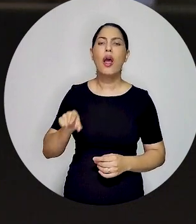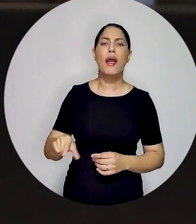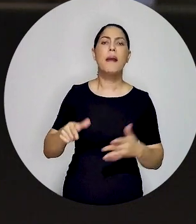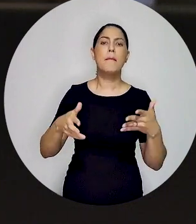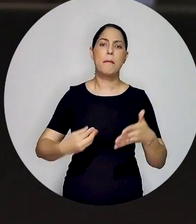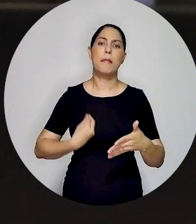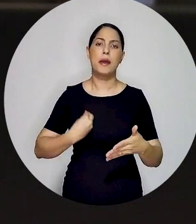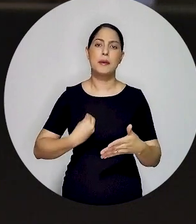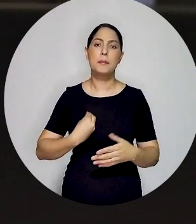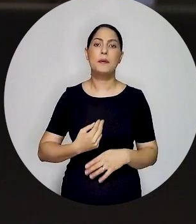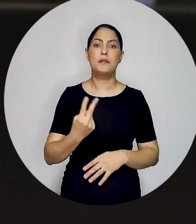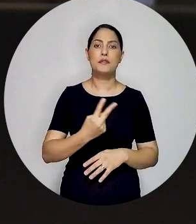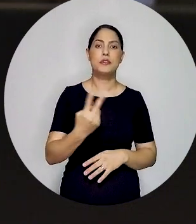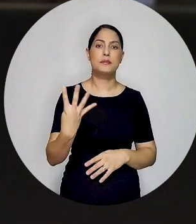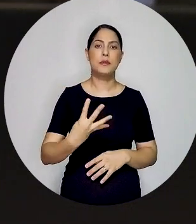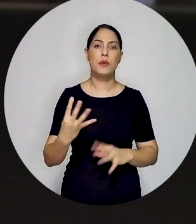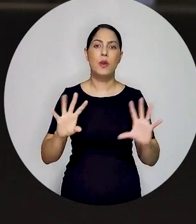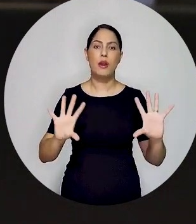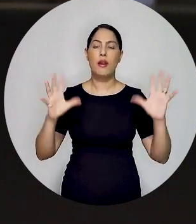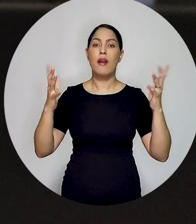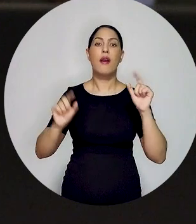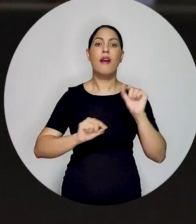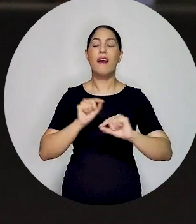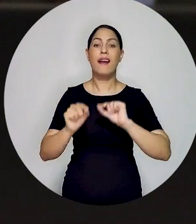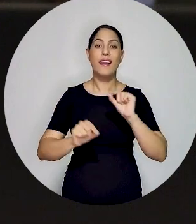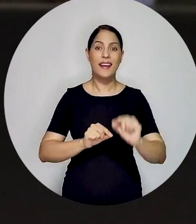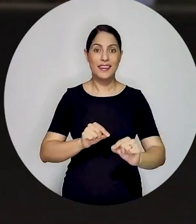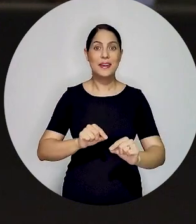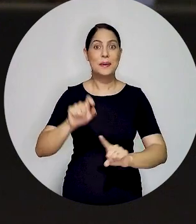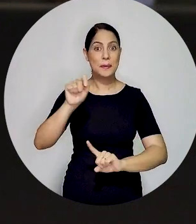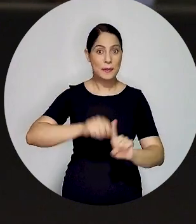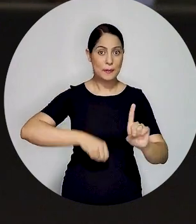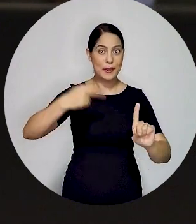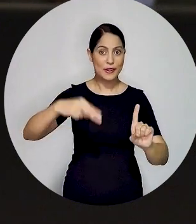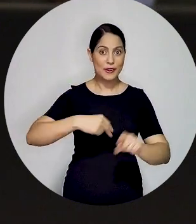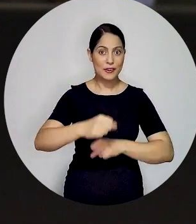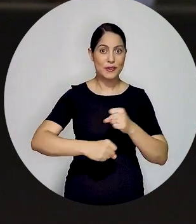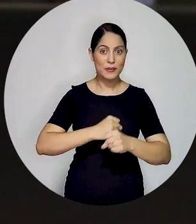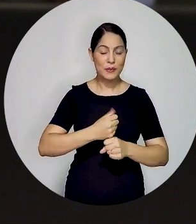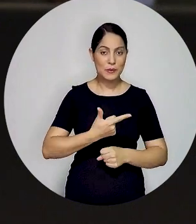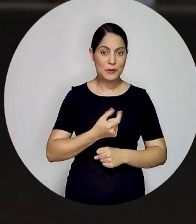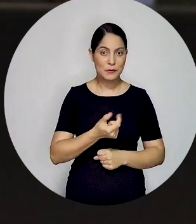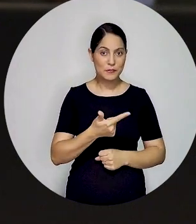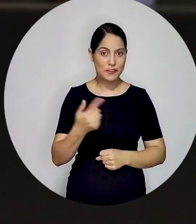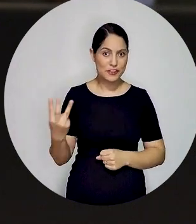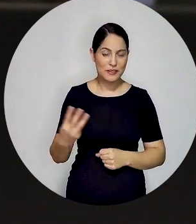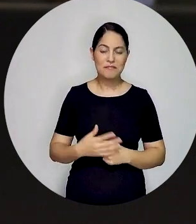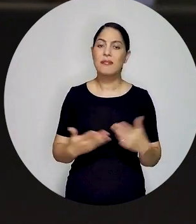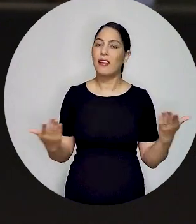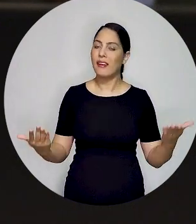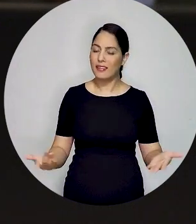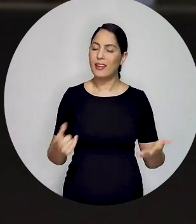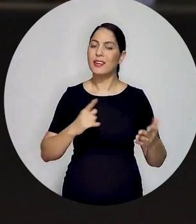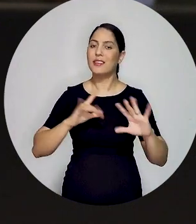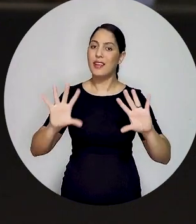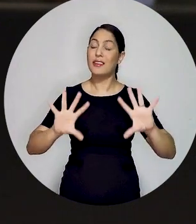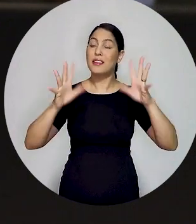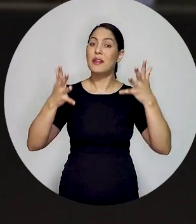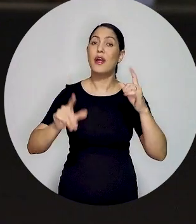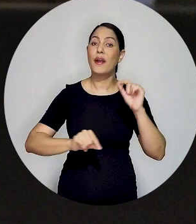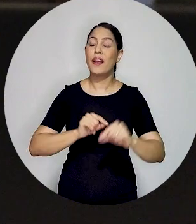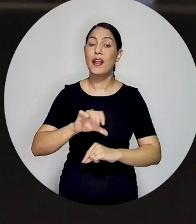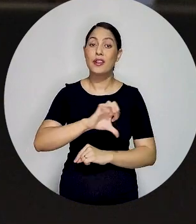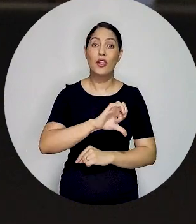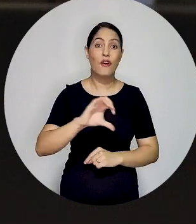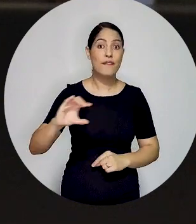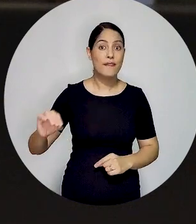da cerimônia de lançamento da 24ª Conferência Nacional da Advocacia Brasileira, que vai acontecer em novembro de